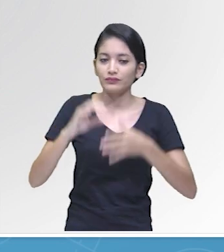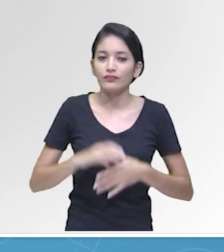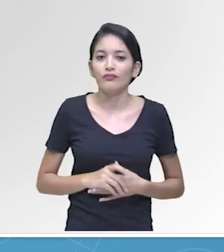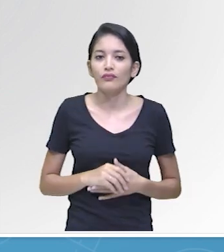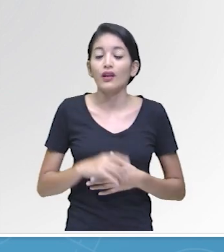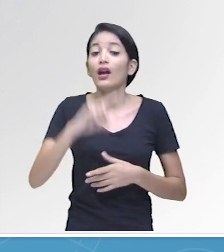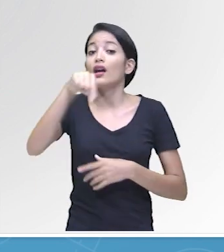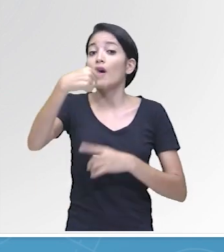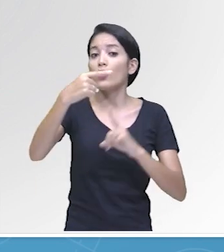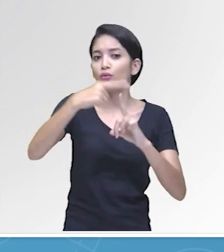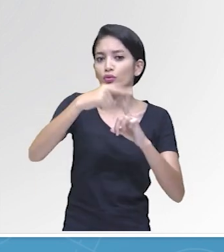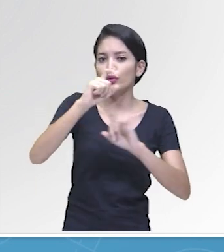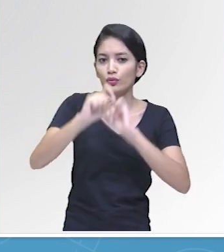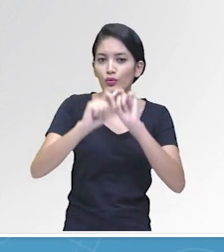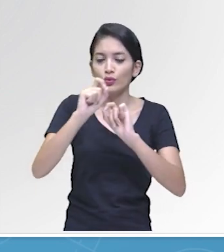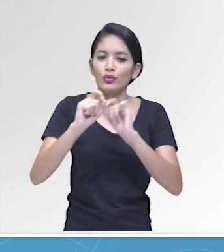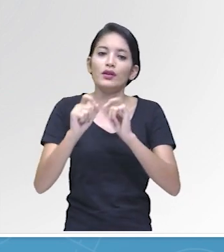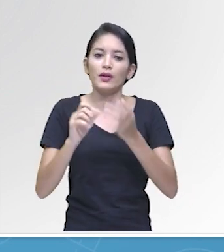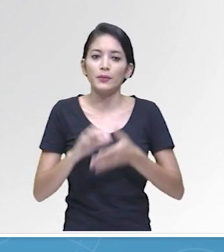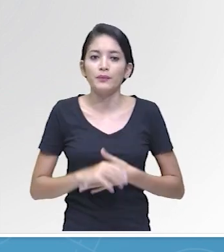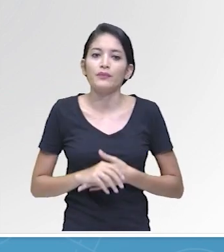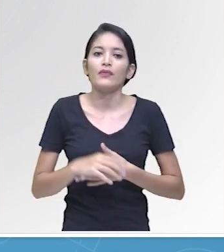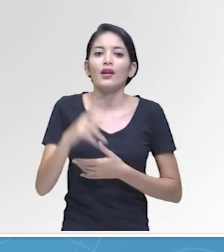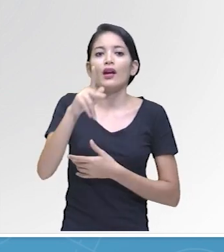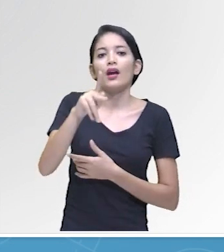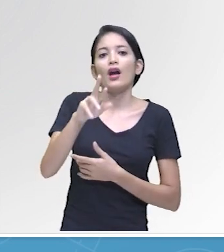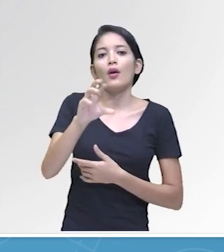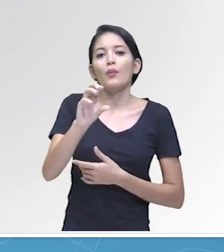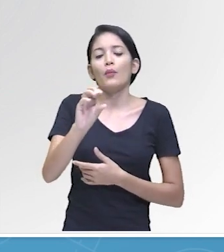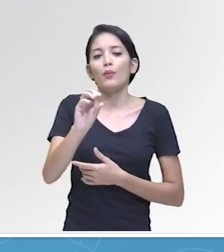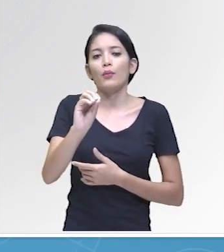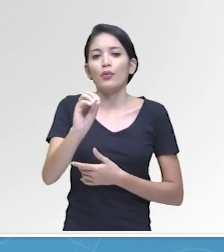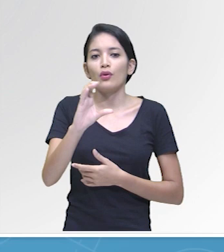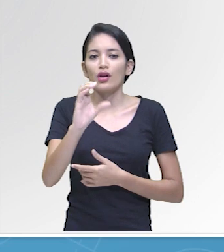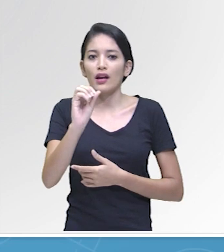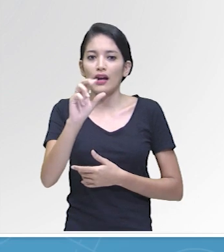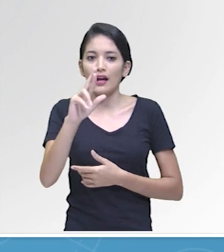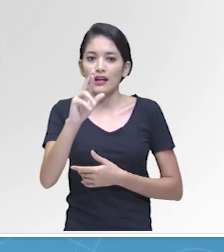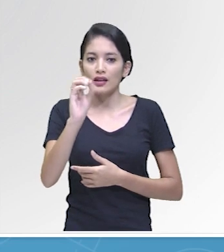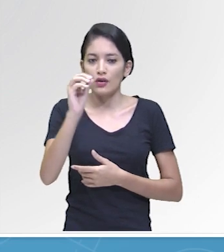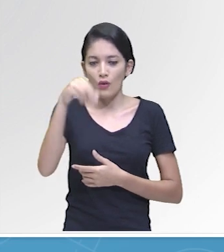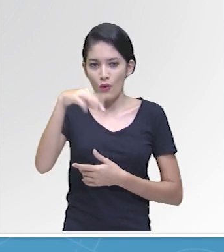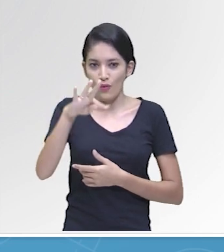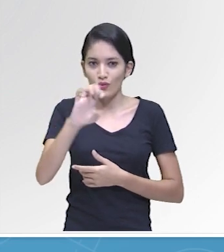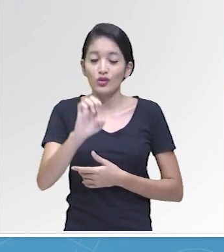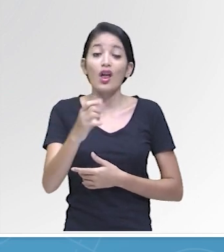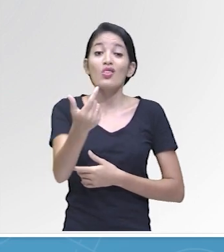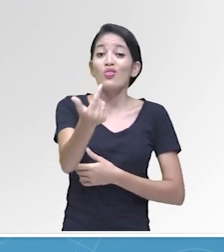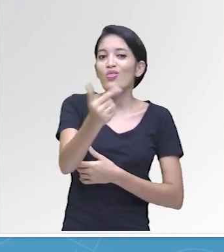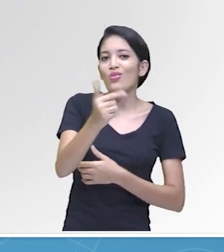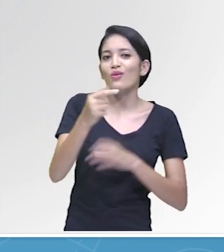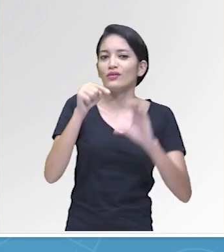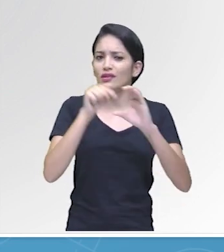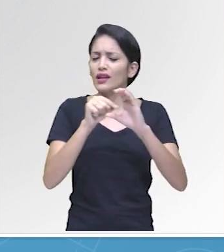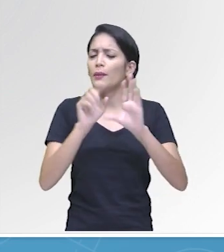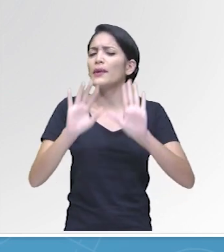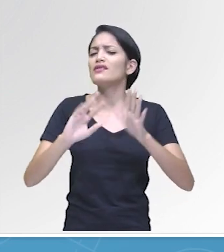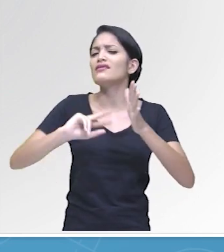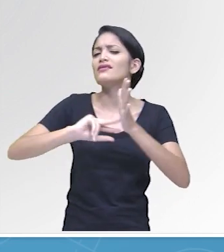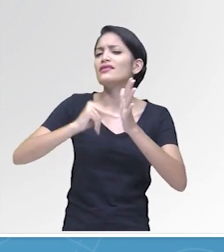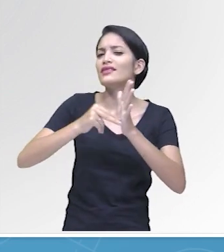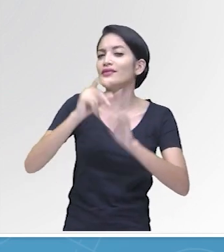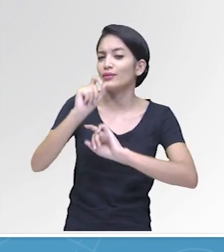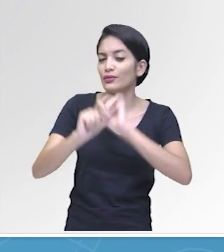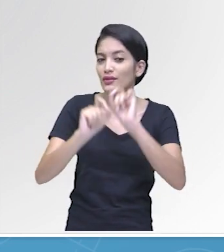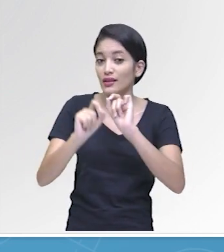de célula são as células procariontes. Não tem núcleo delimitado. O que isso quer dizer, professora?